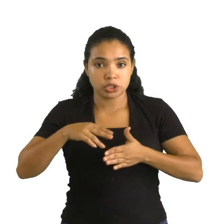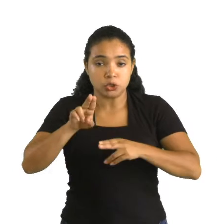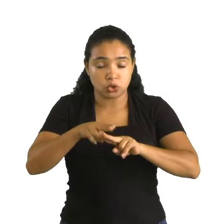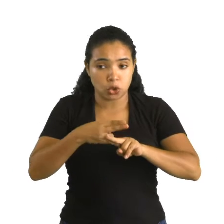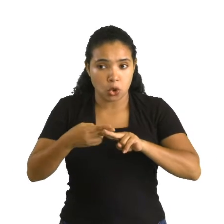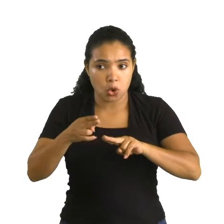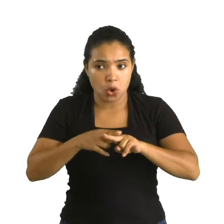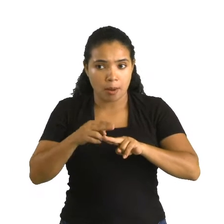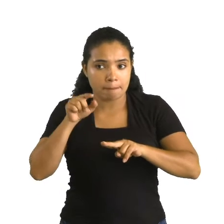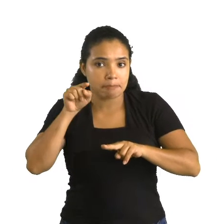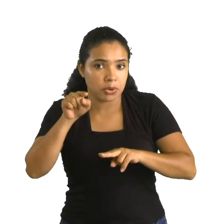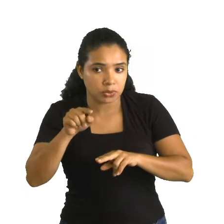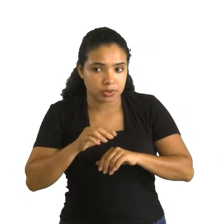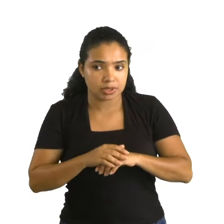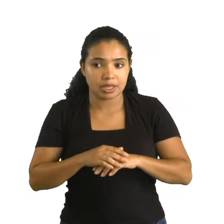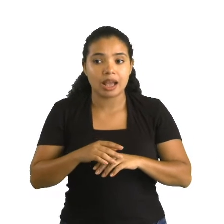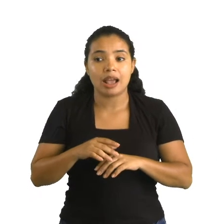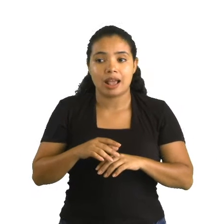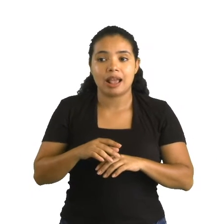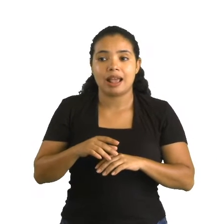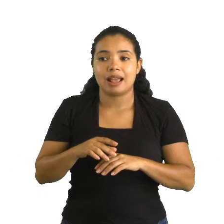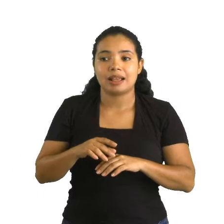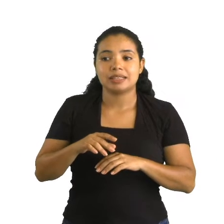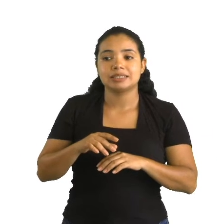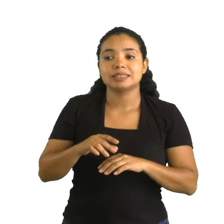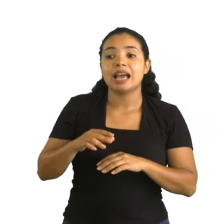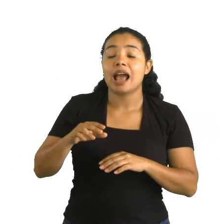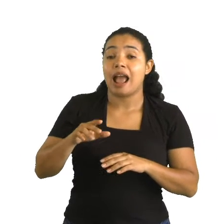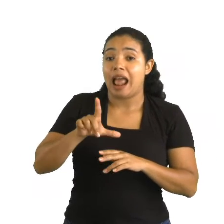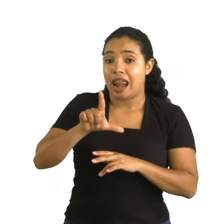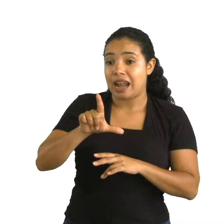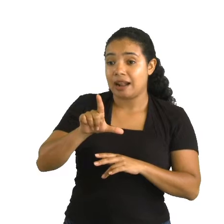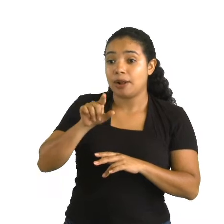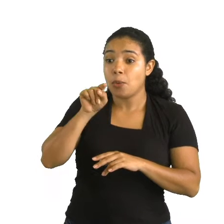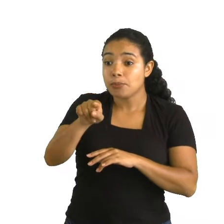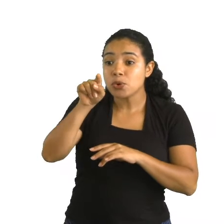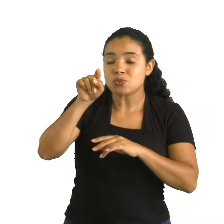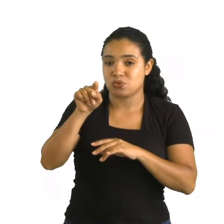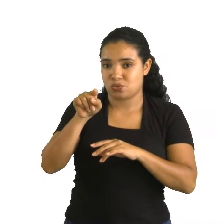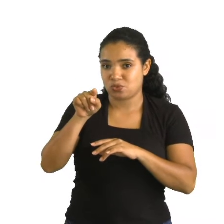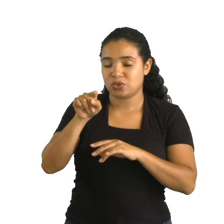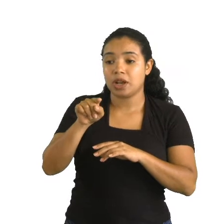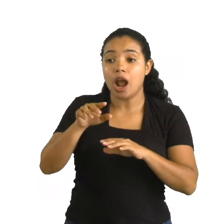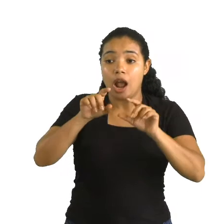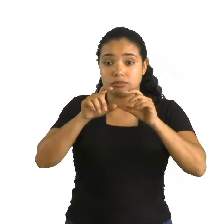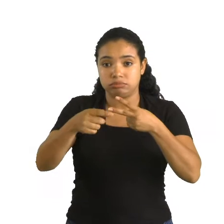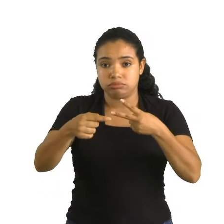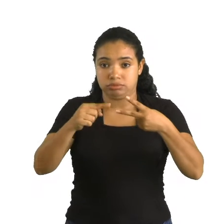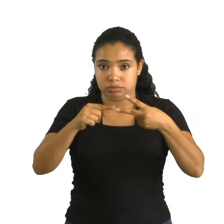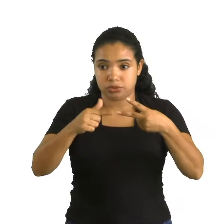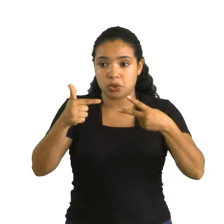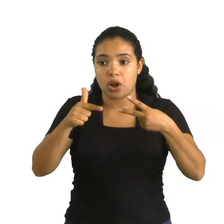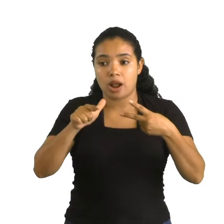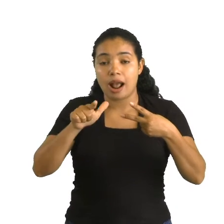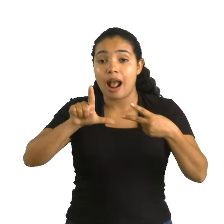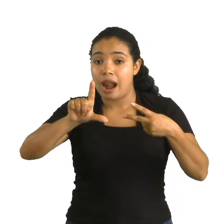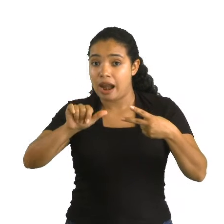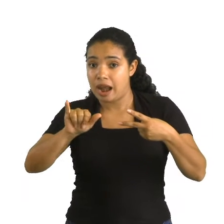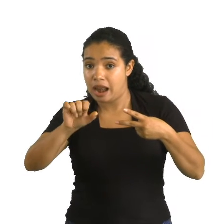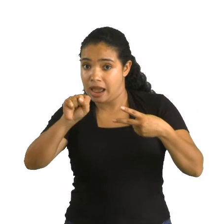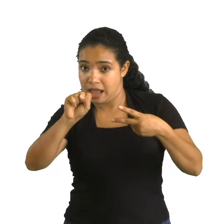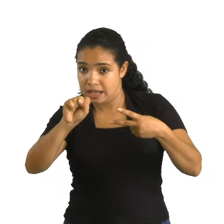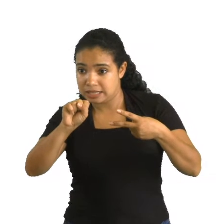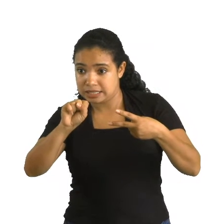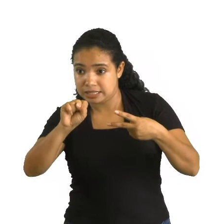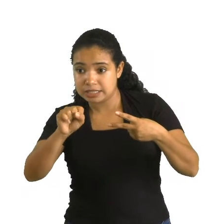ponto, eu estou afirmando que a Laís gosta de chocolate. A segunda frase tem uma outra pontuação. É o